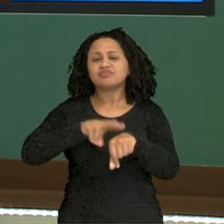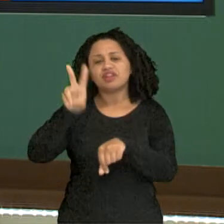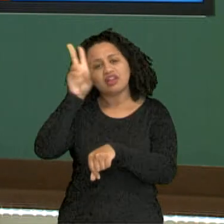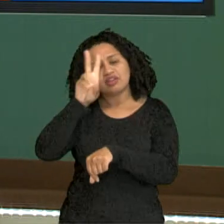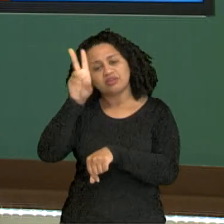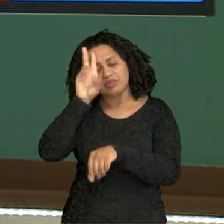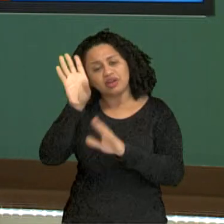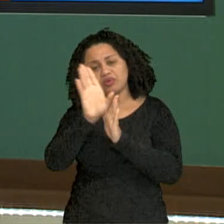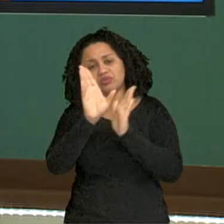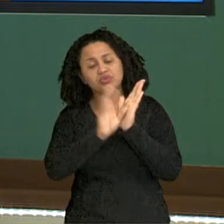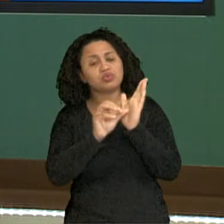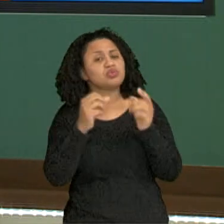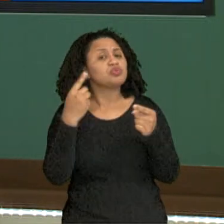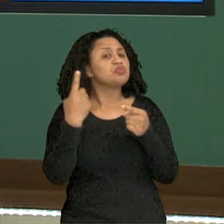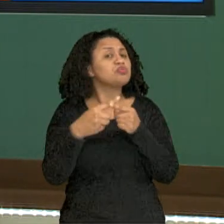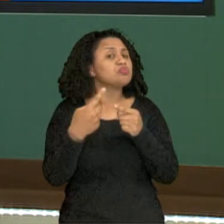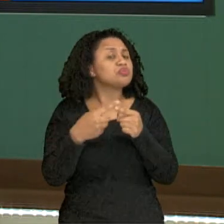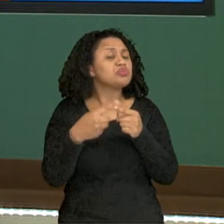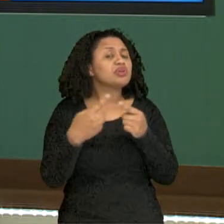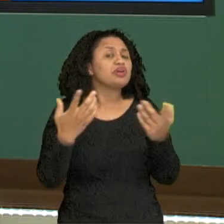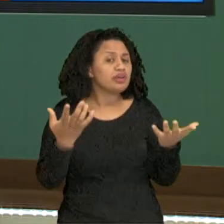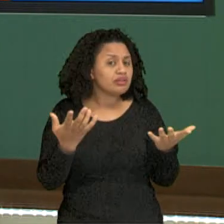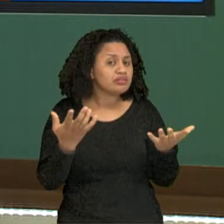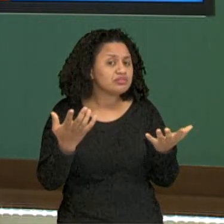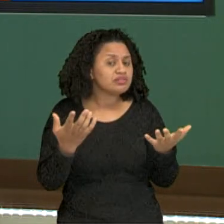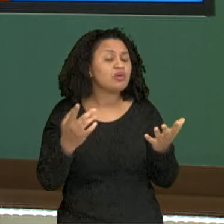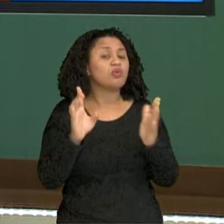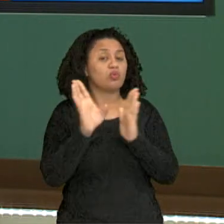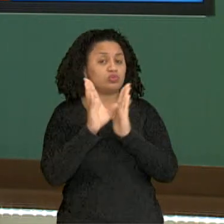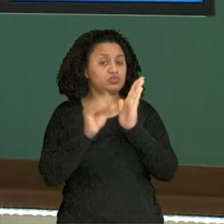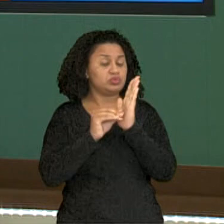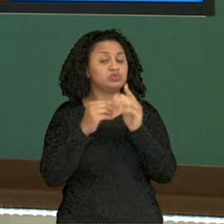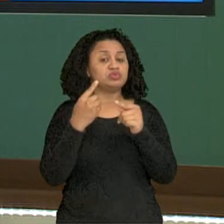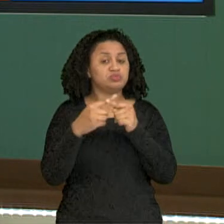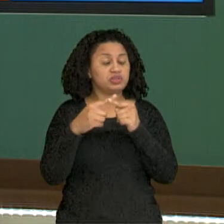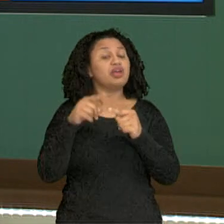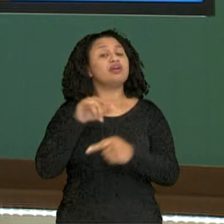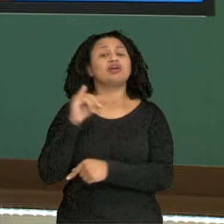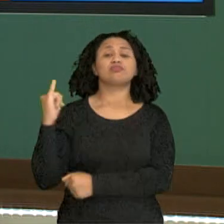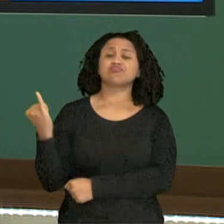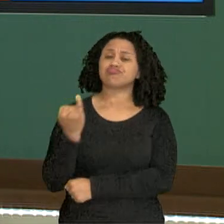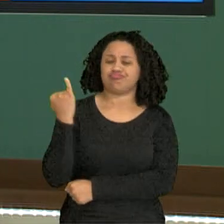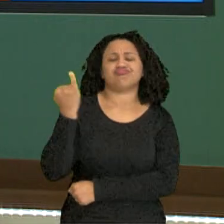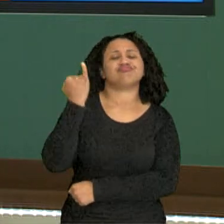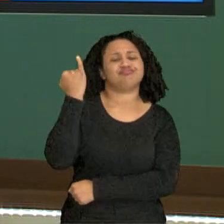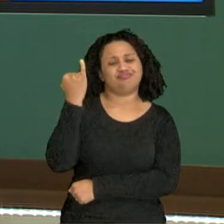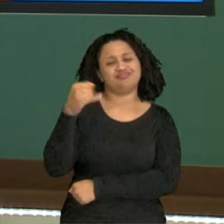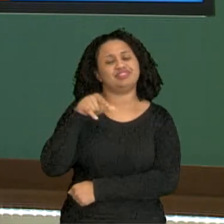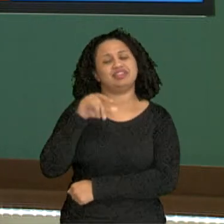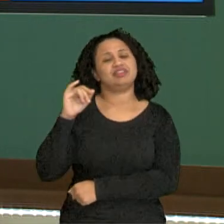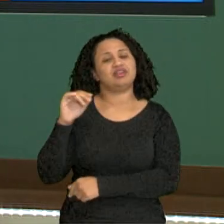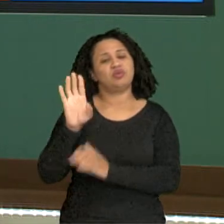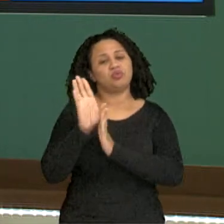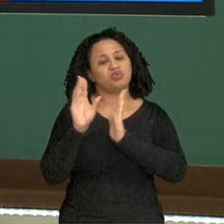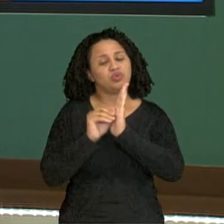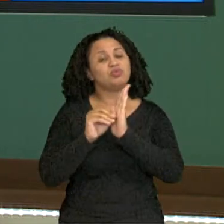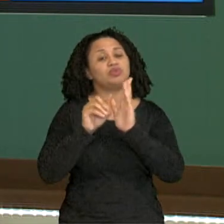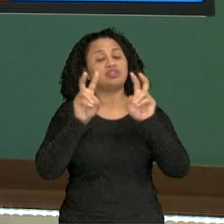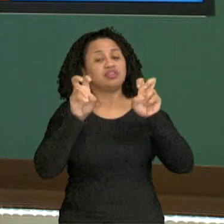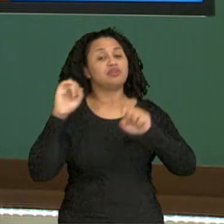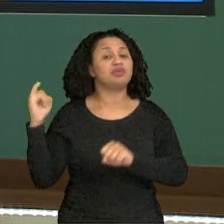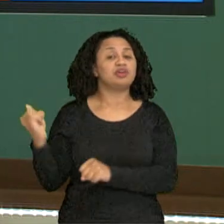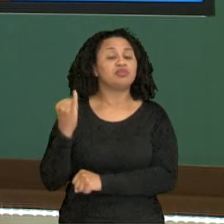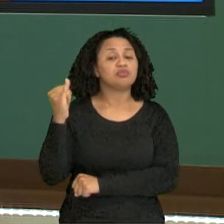relembrar, ver novamente um assunto? Porque ele é muito importante, ele é essencial para